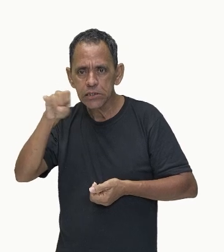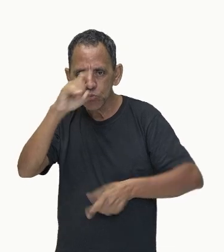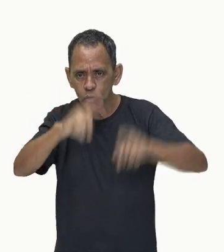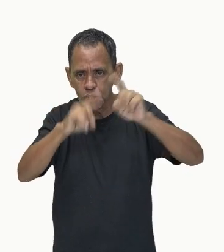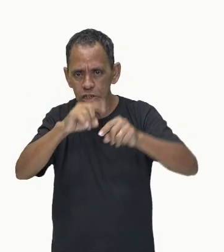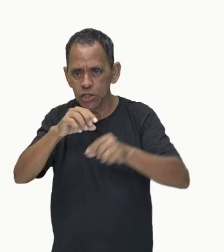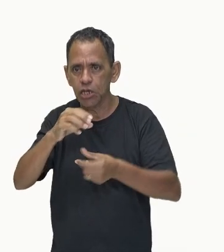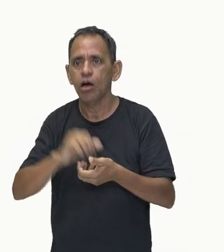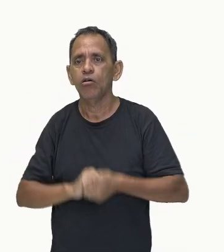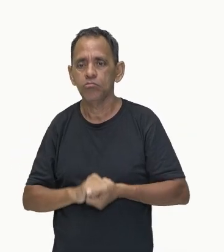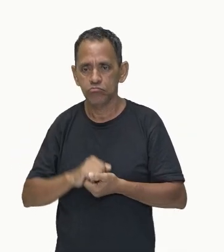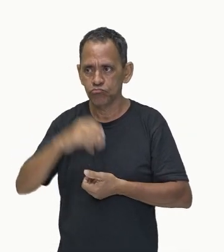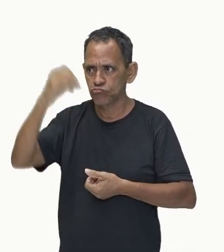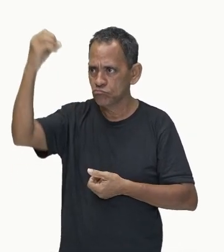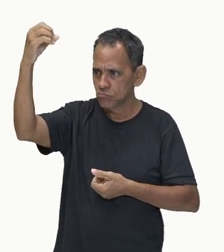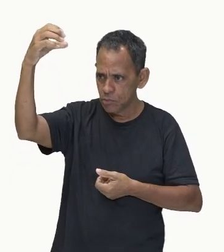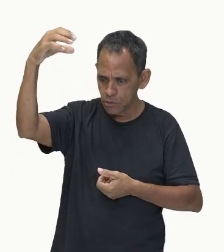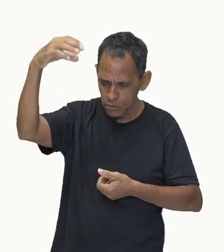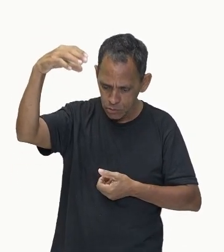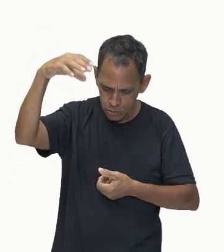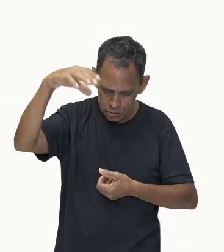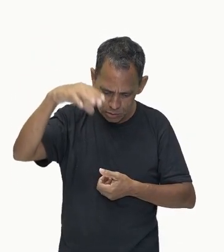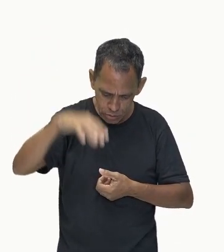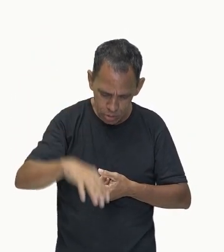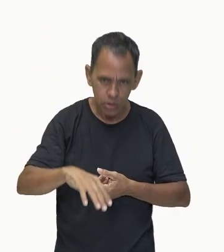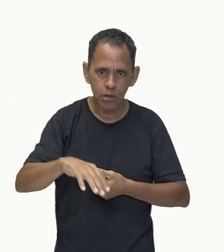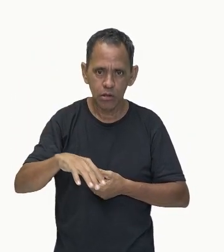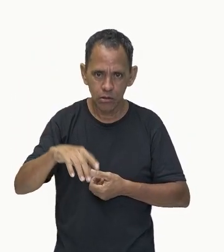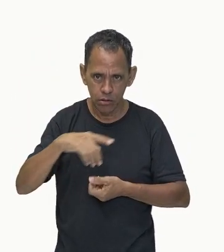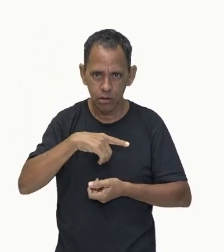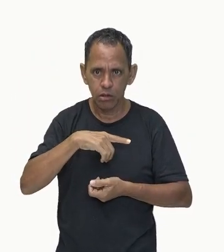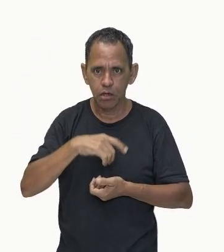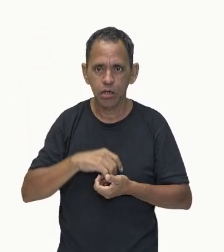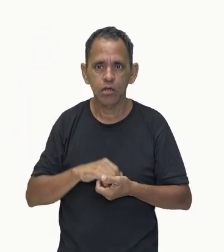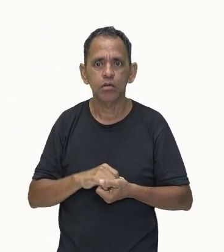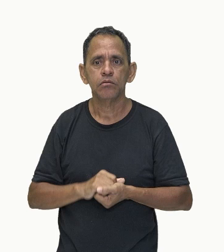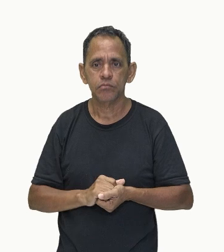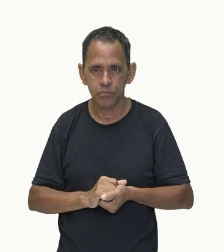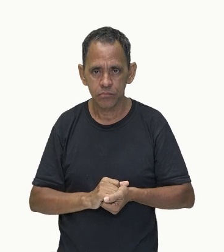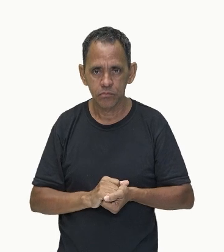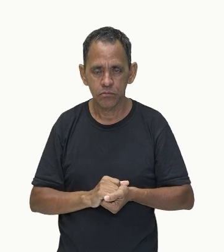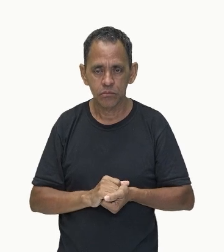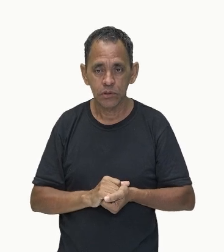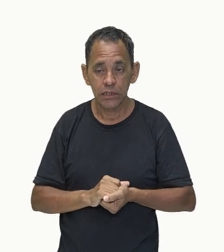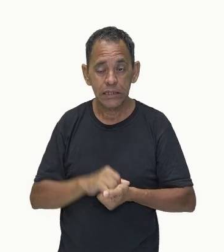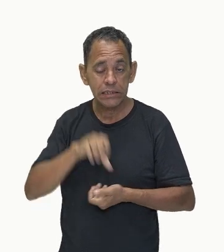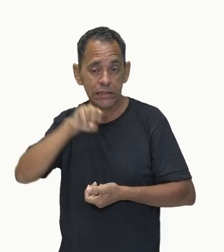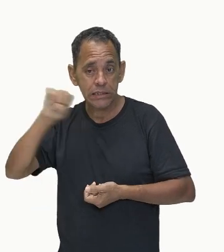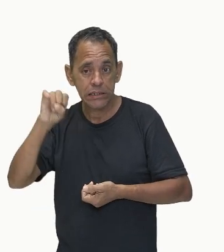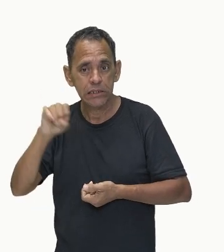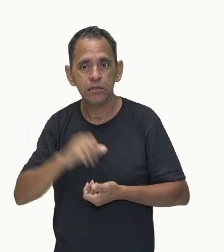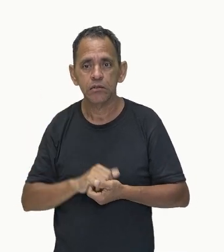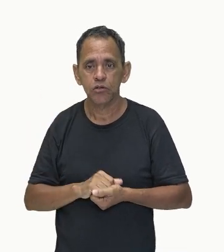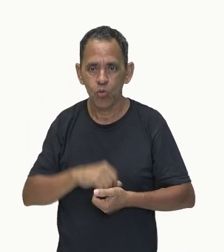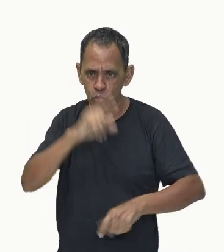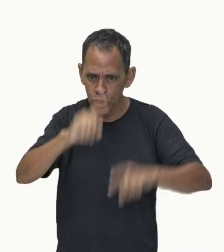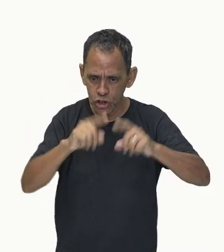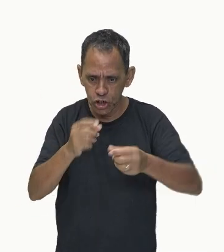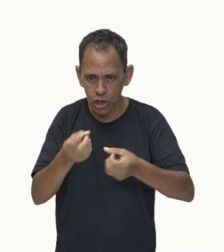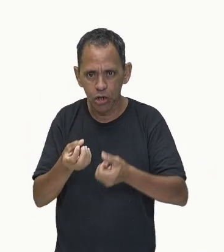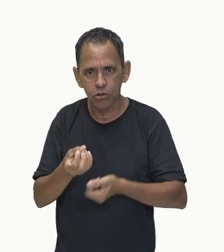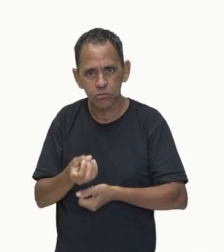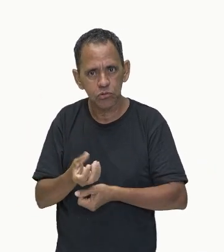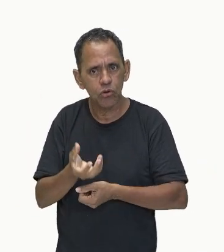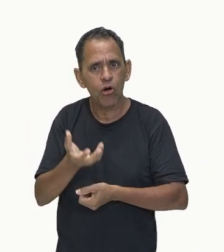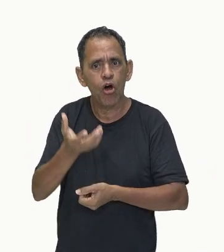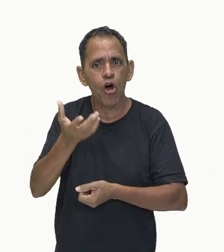está a favor do deslocamento e o trabalho vai ser positivo. Se o corpo sobe, o peso está contra o deslocamento